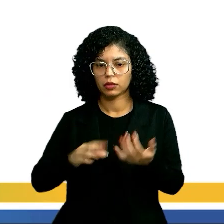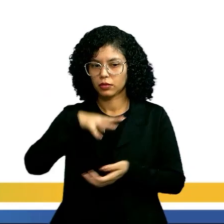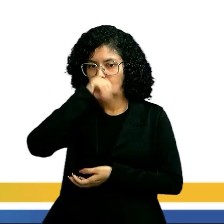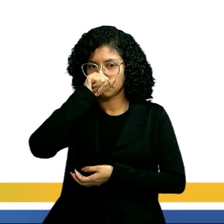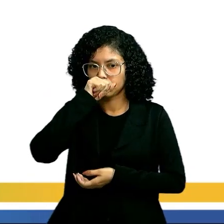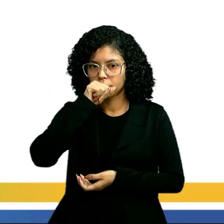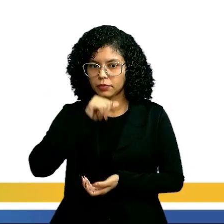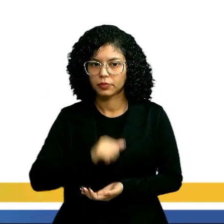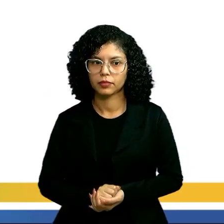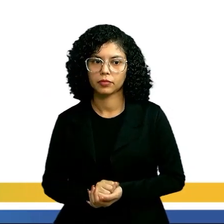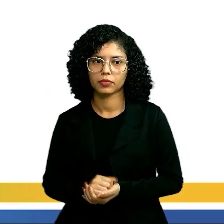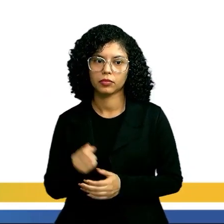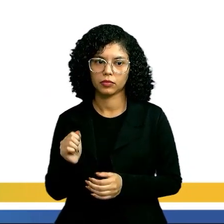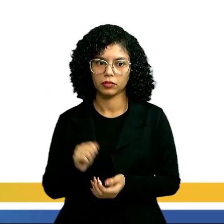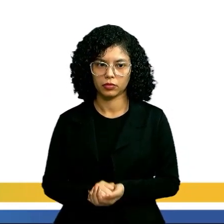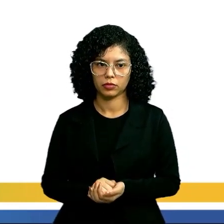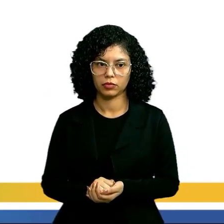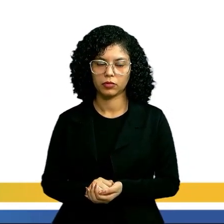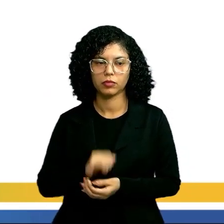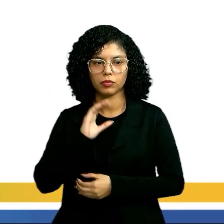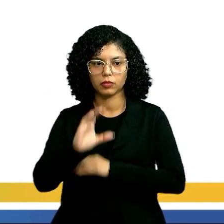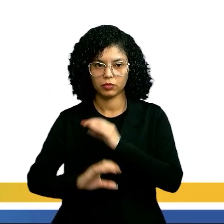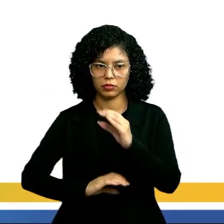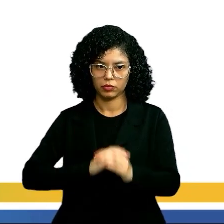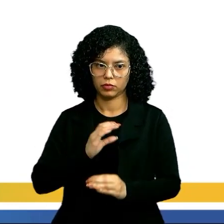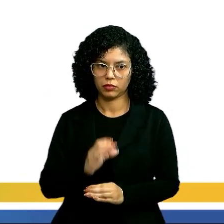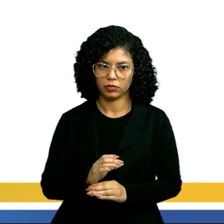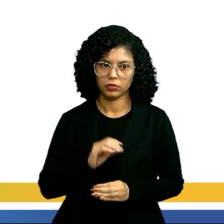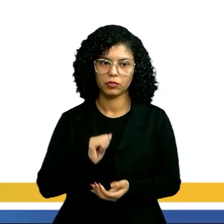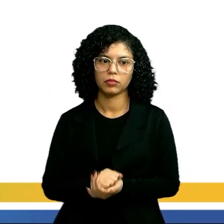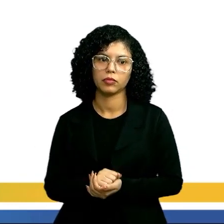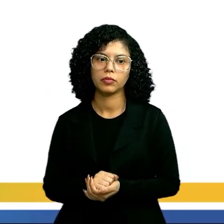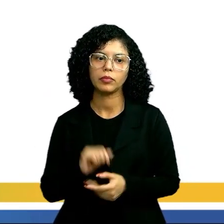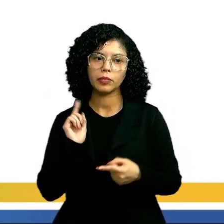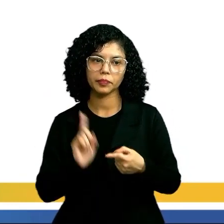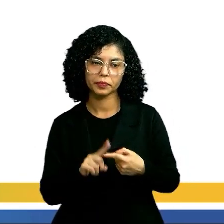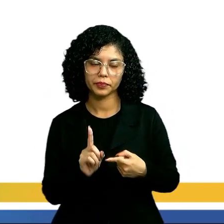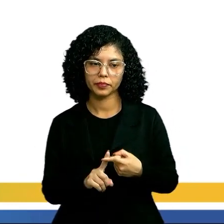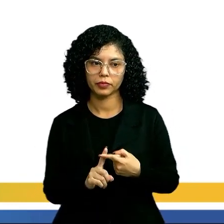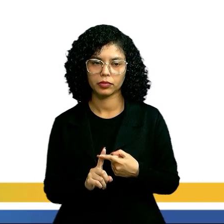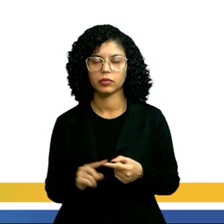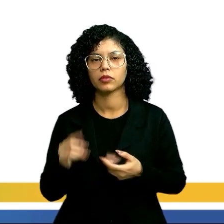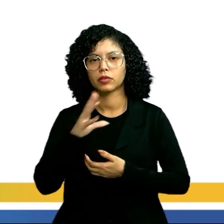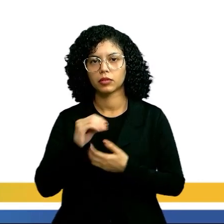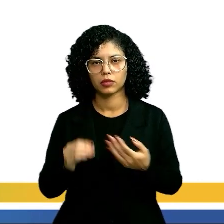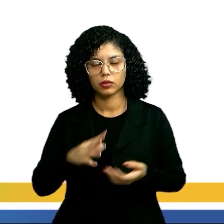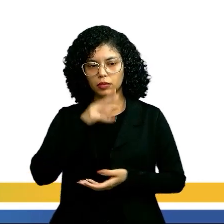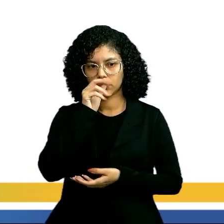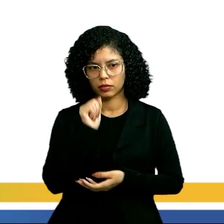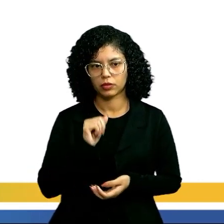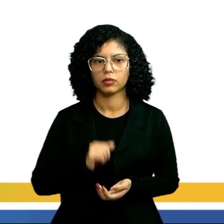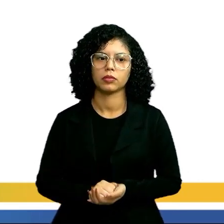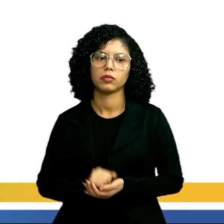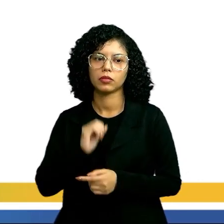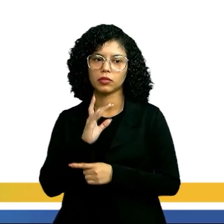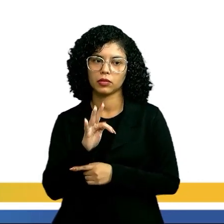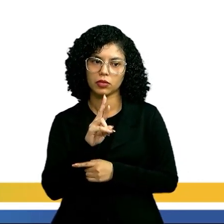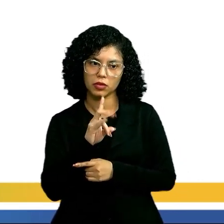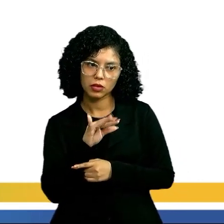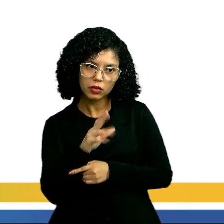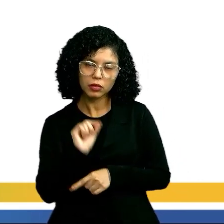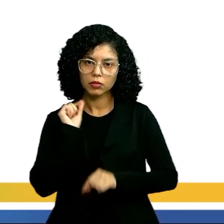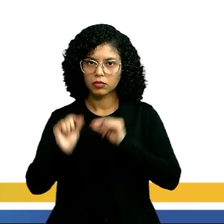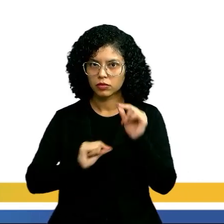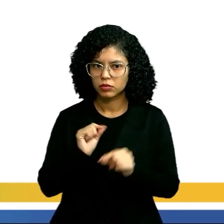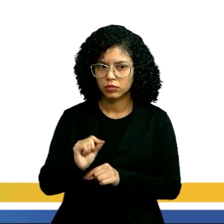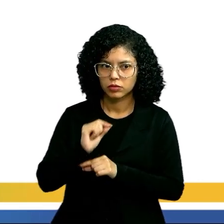respiratória. Corrigindo aqui, ciclo de Krebs na matriz mitocondrial, cadeia respiratória nas cristas mitocondriais.